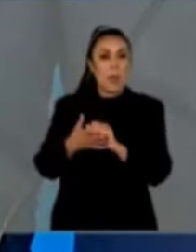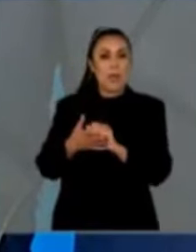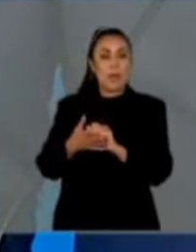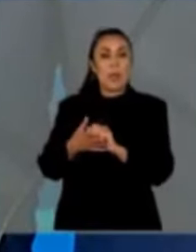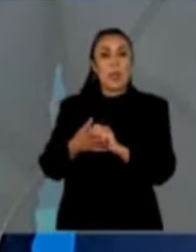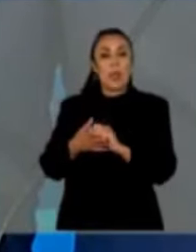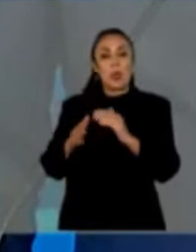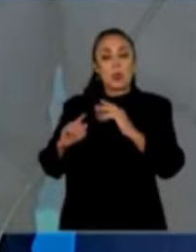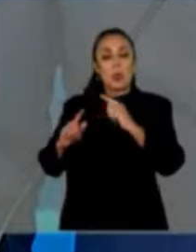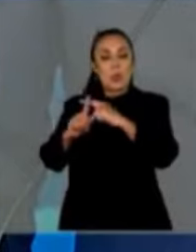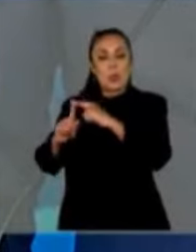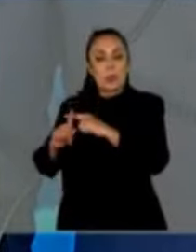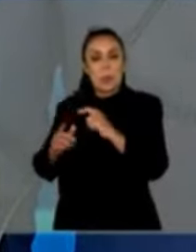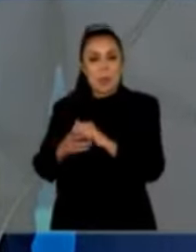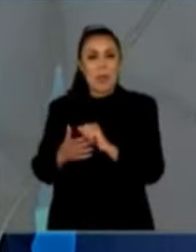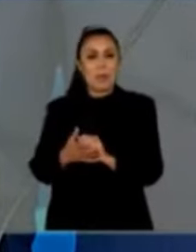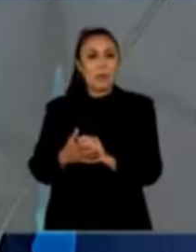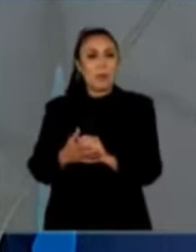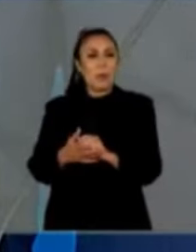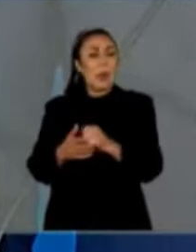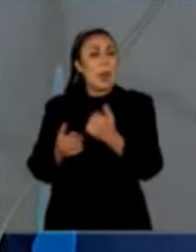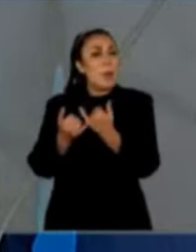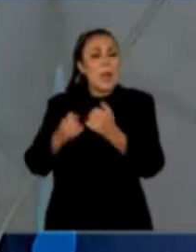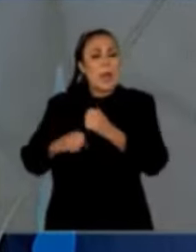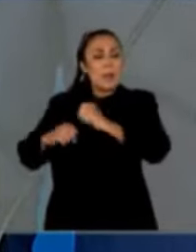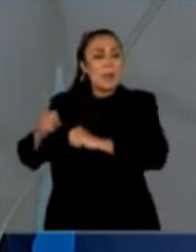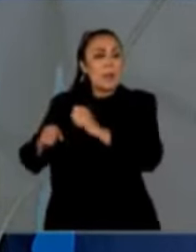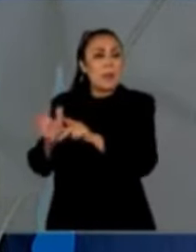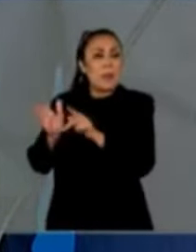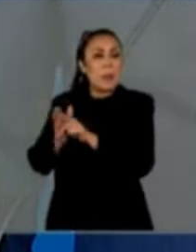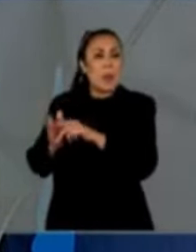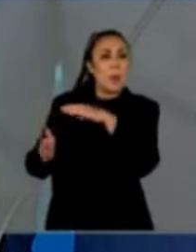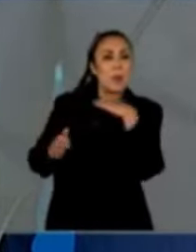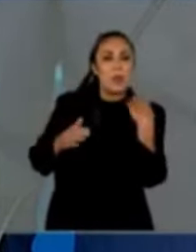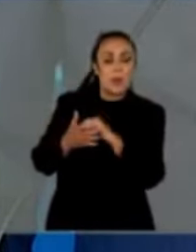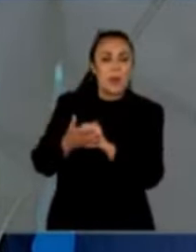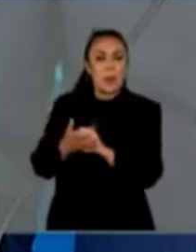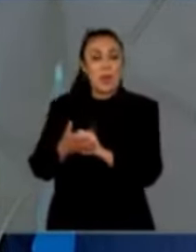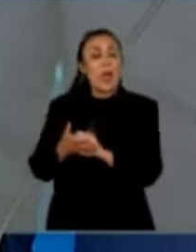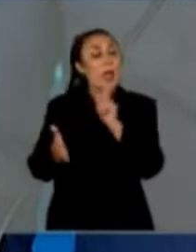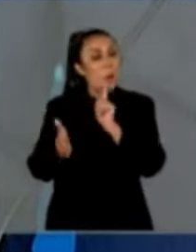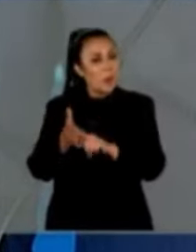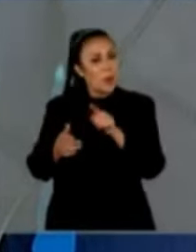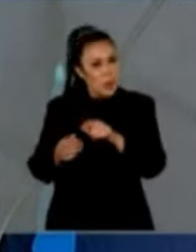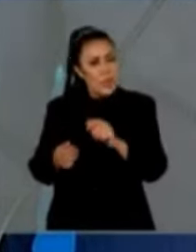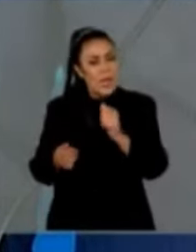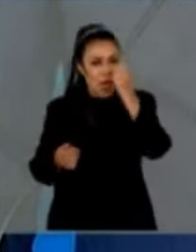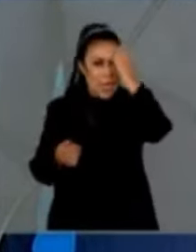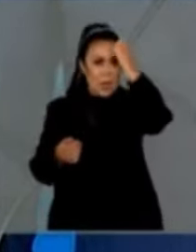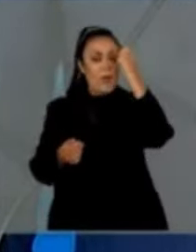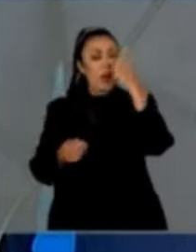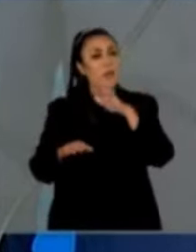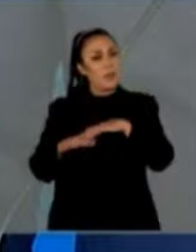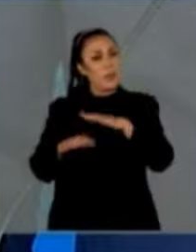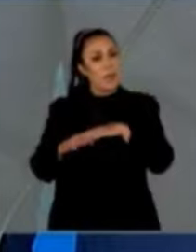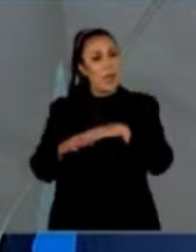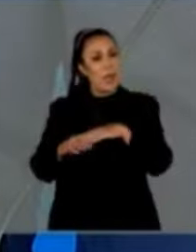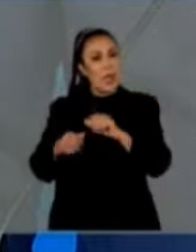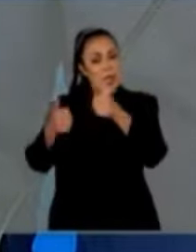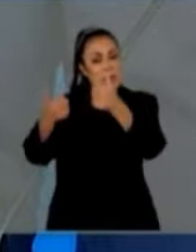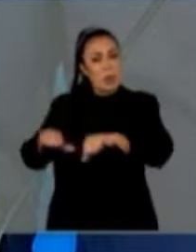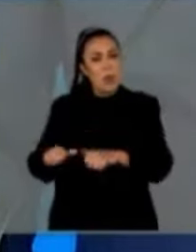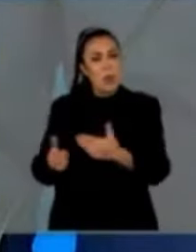morte eu eu queria te perguntar Aí sim se você se arrepende de ter feito isso e piorado a qualidade